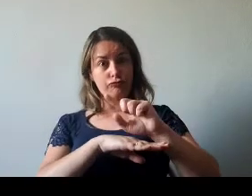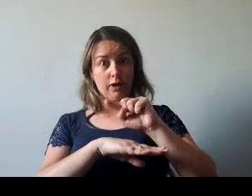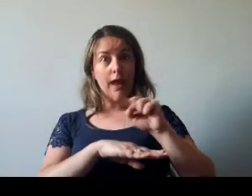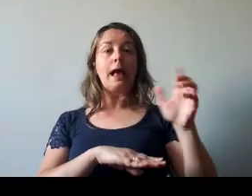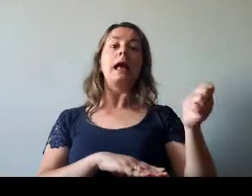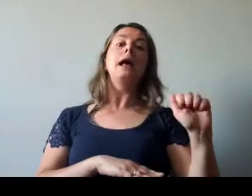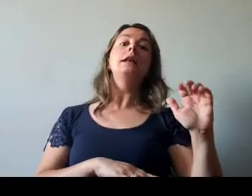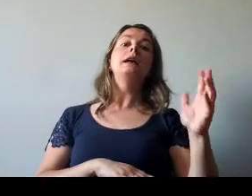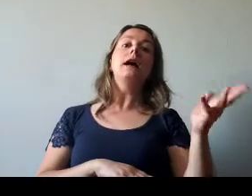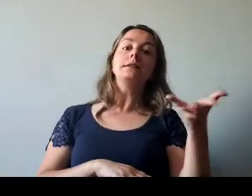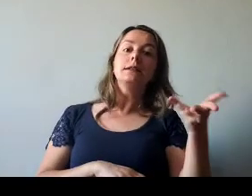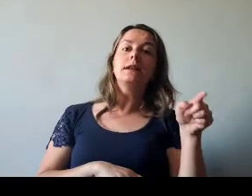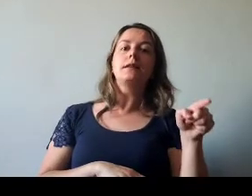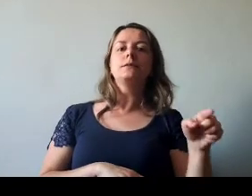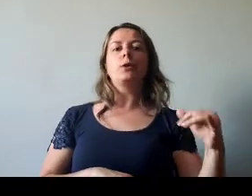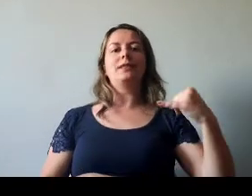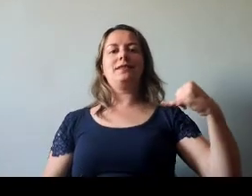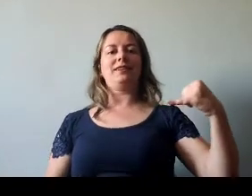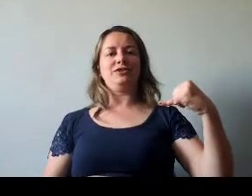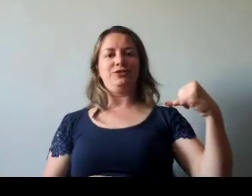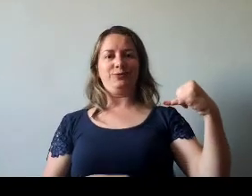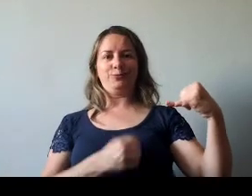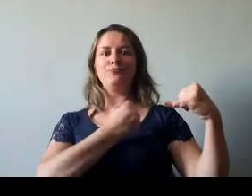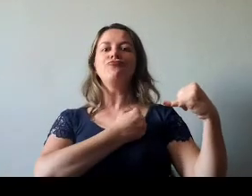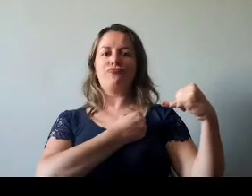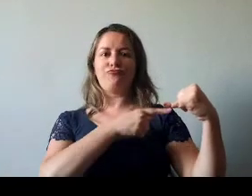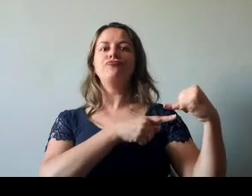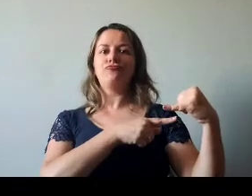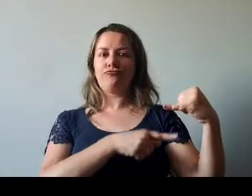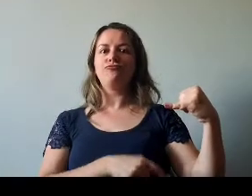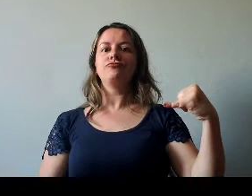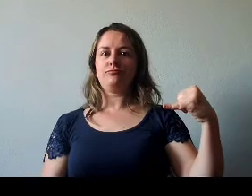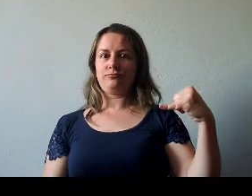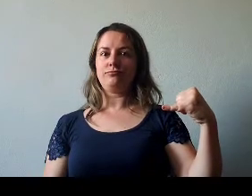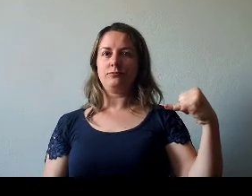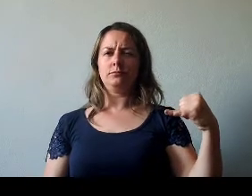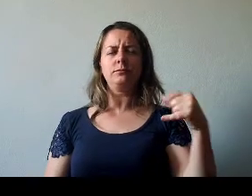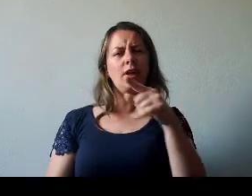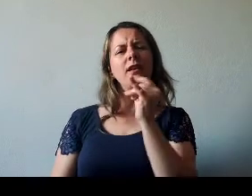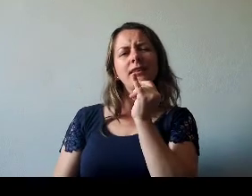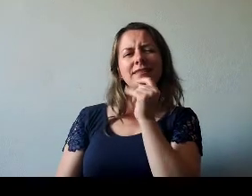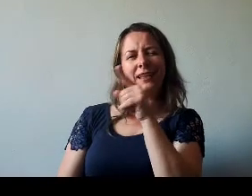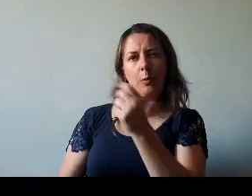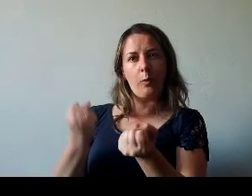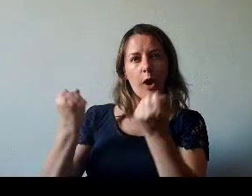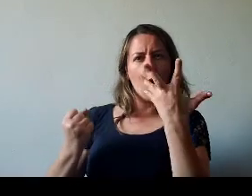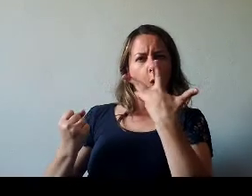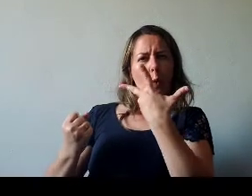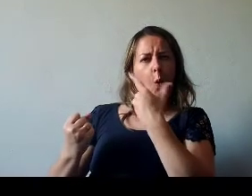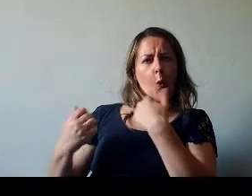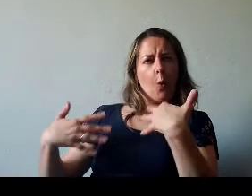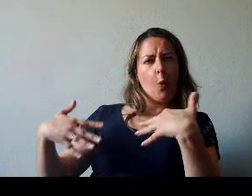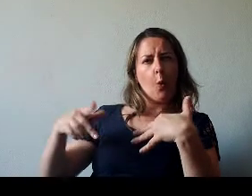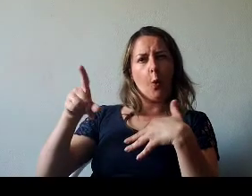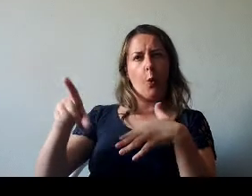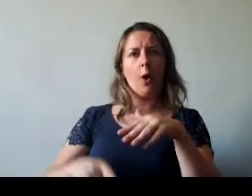Bom, só para a gente entender, eu vou colocar um exemplo aí para vocês, desse carrão bonito aí, né, que é o Agera.